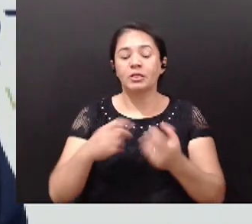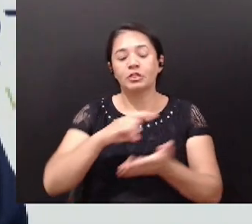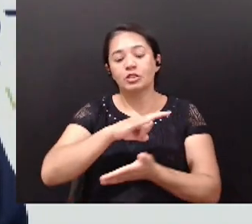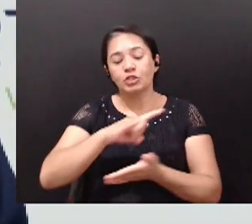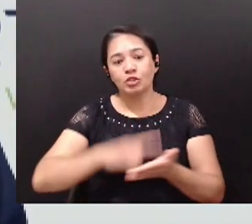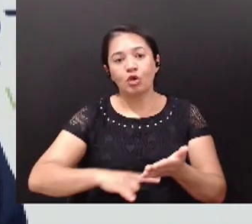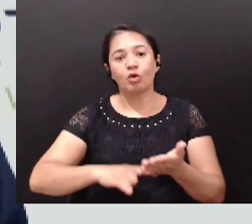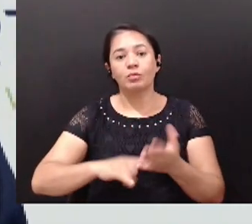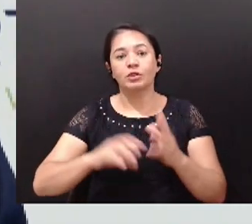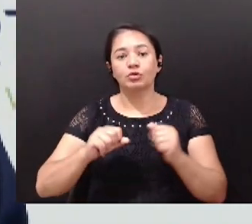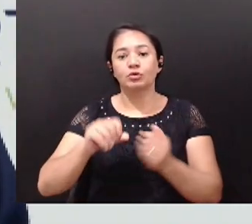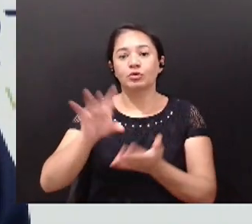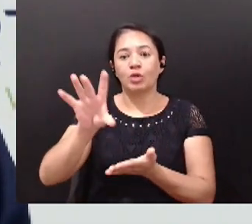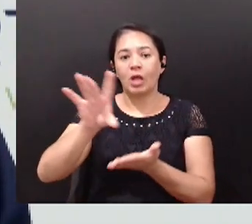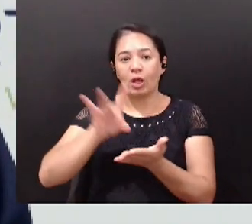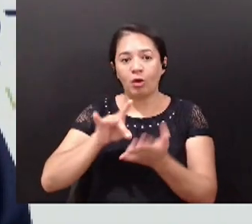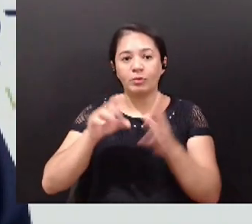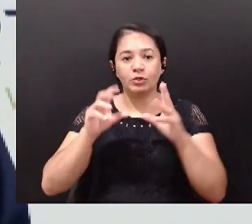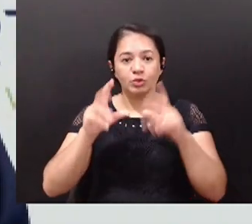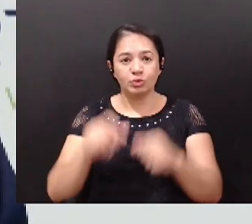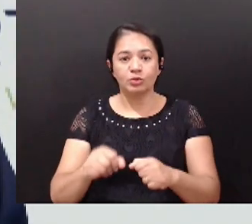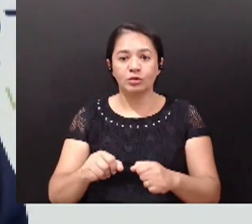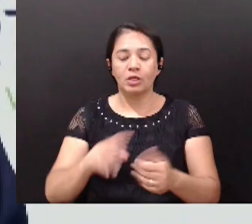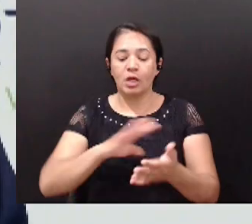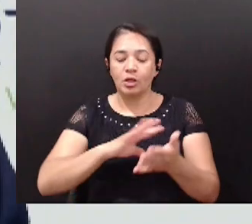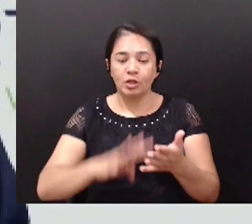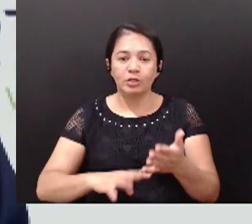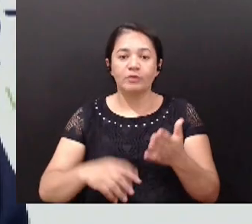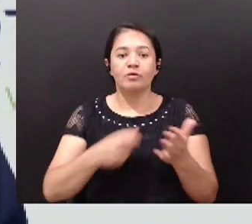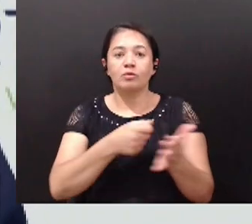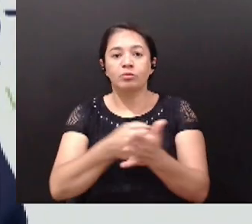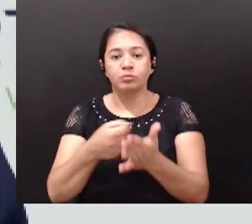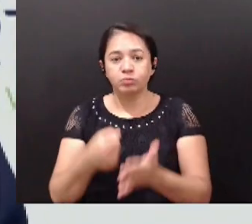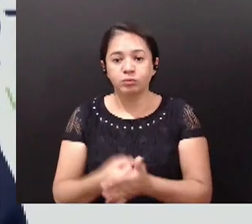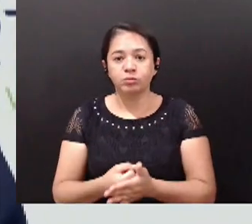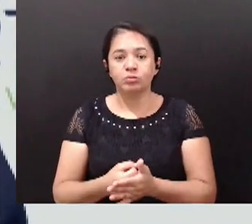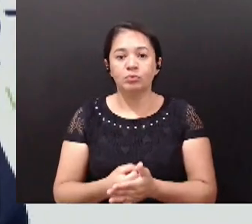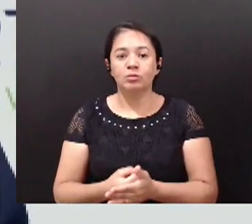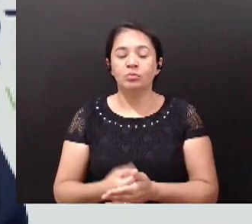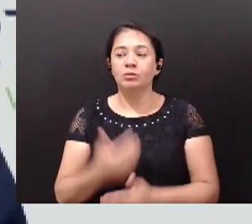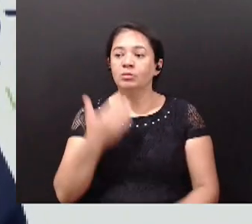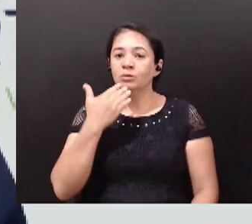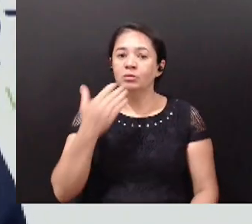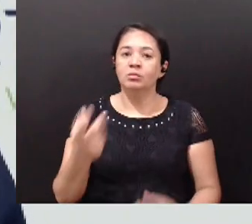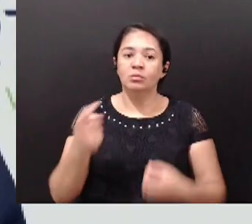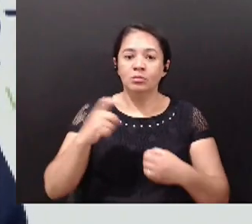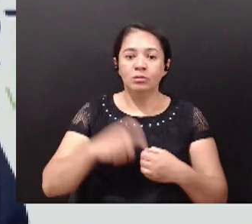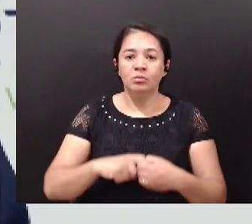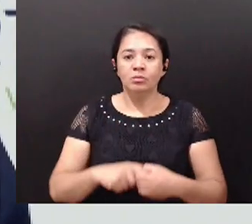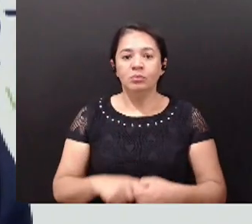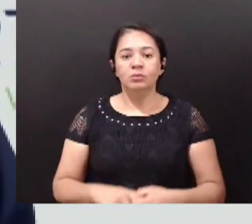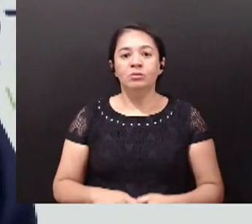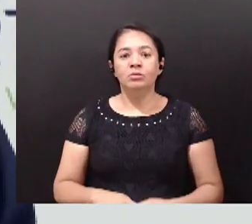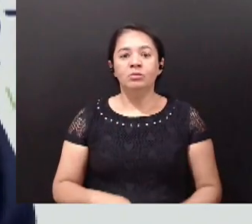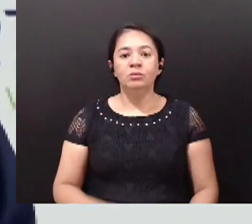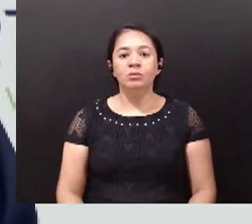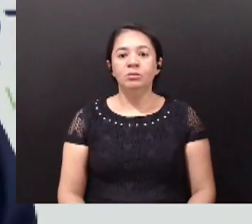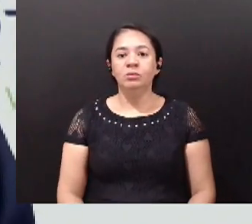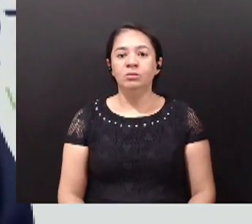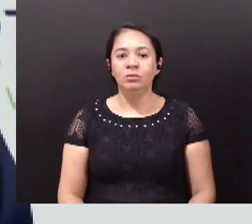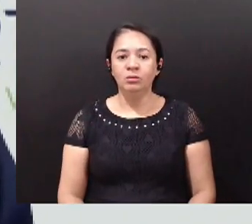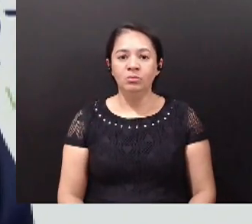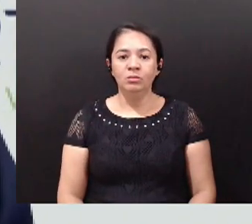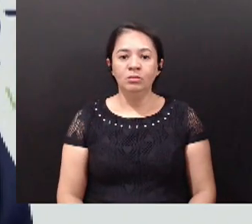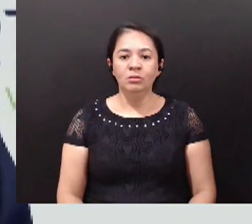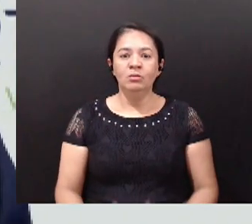cópia do prontuário, a nota fiscal de pagamento, e aí você pede o reembolso e será reembolsado na medida